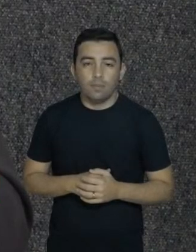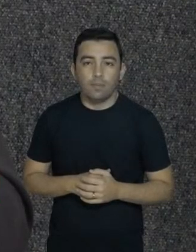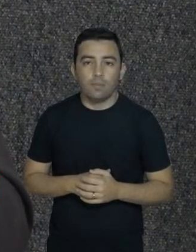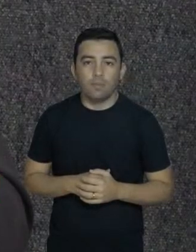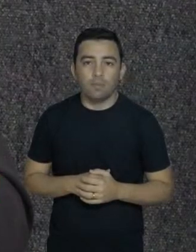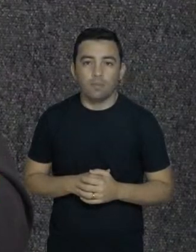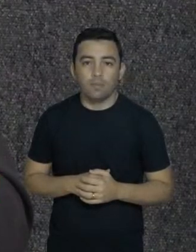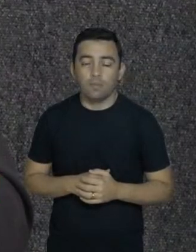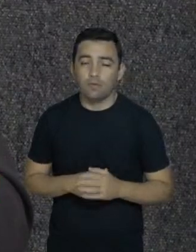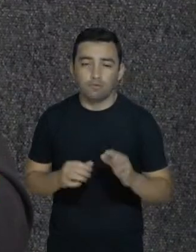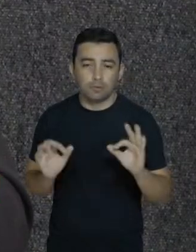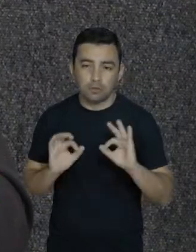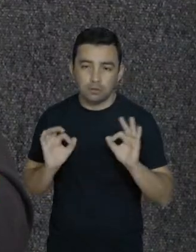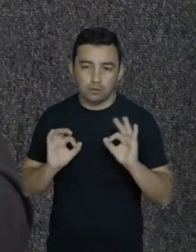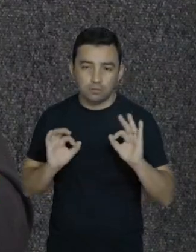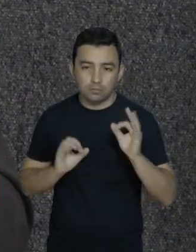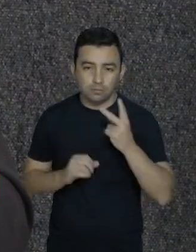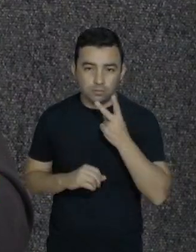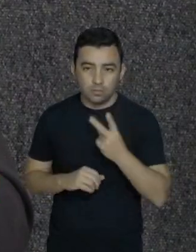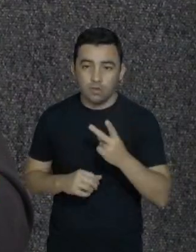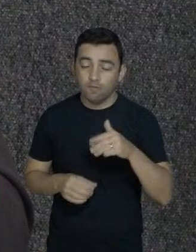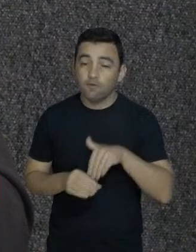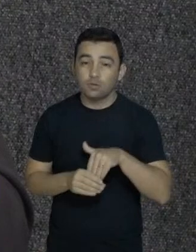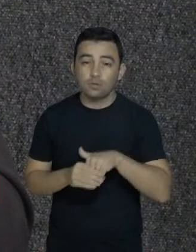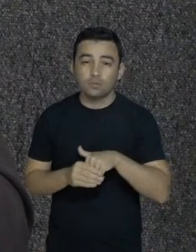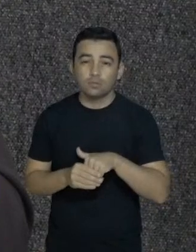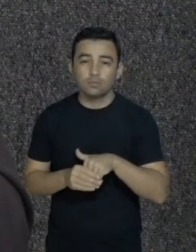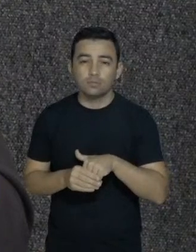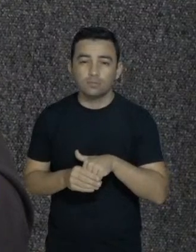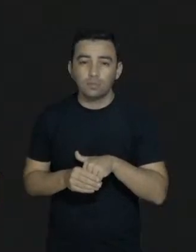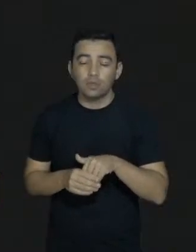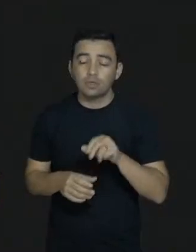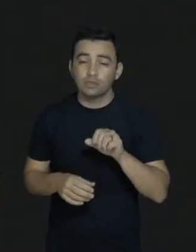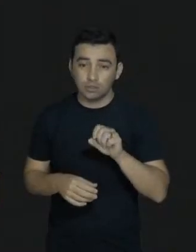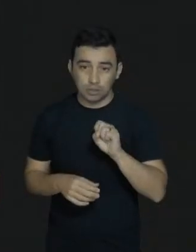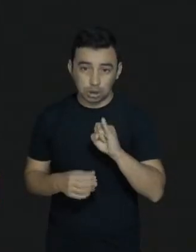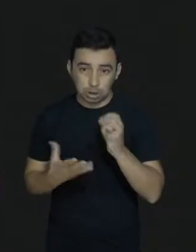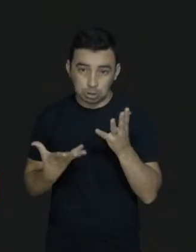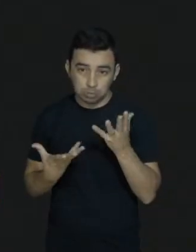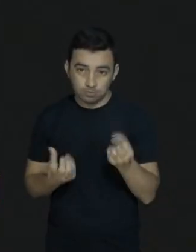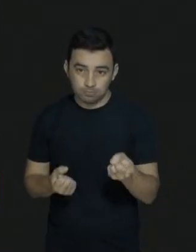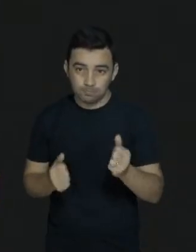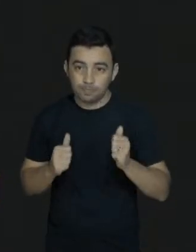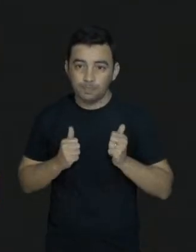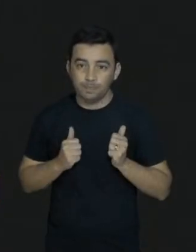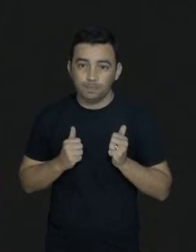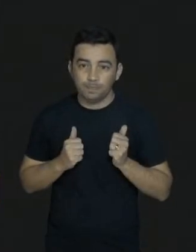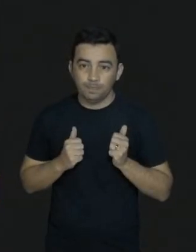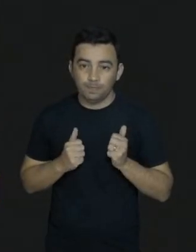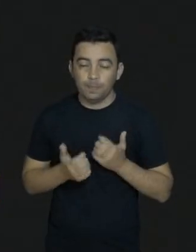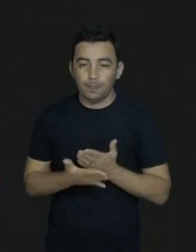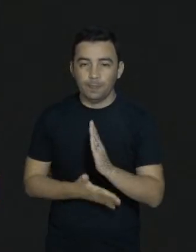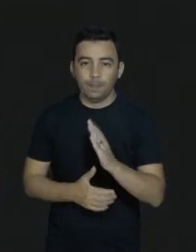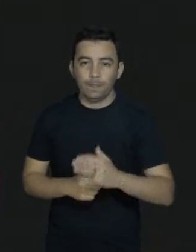como ninguém queira se manifestar coloca em votação acho que forem a favor permanece Como estão aprovado